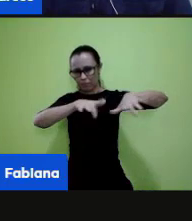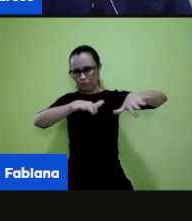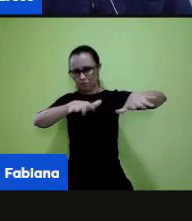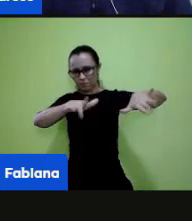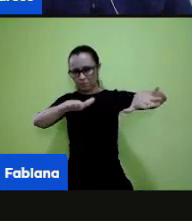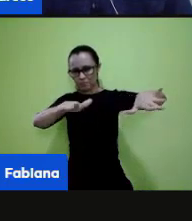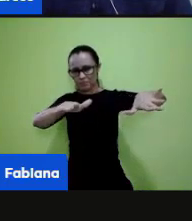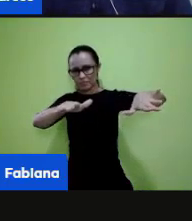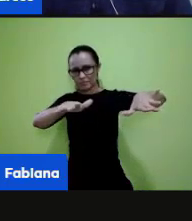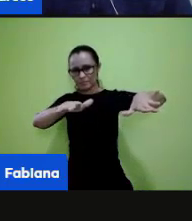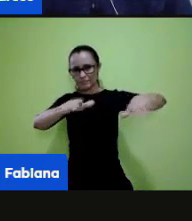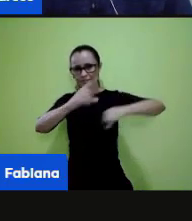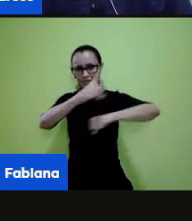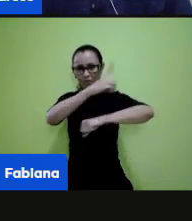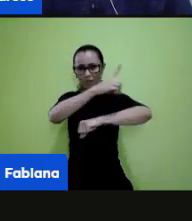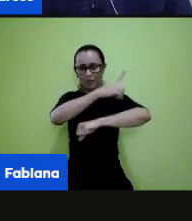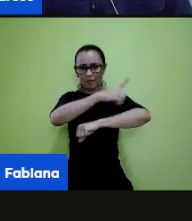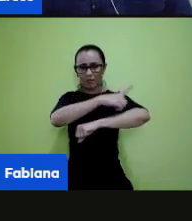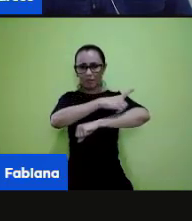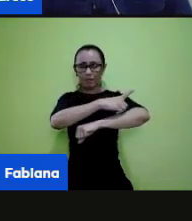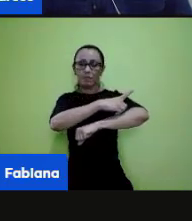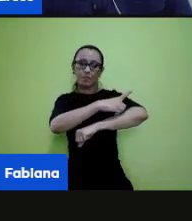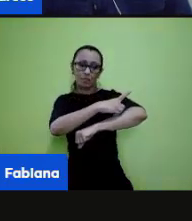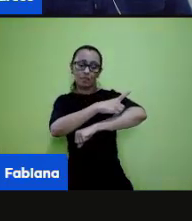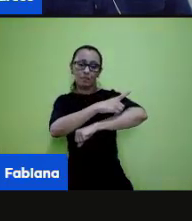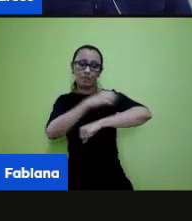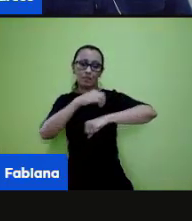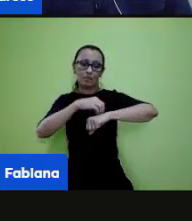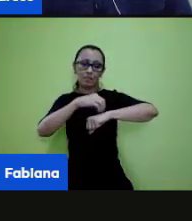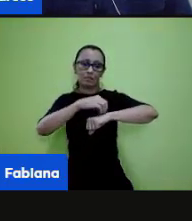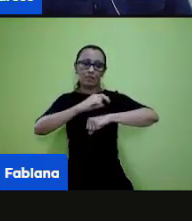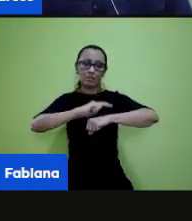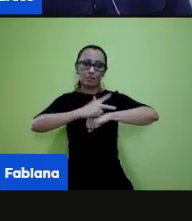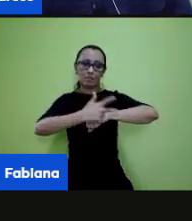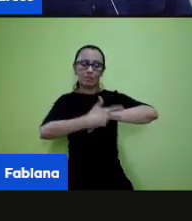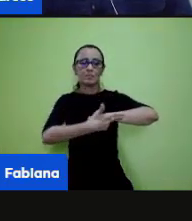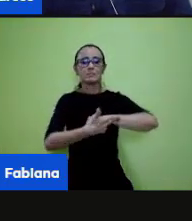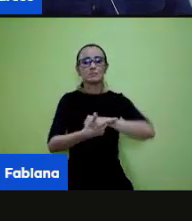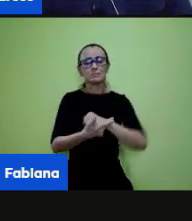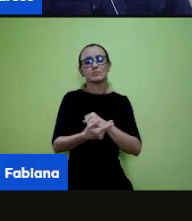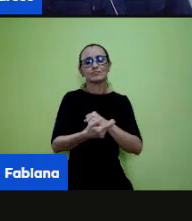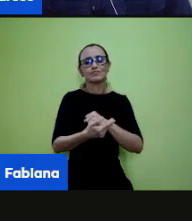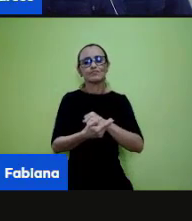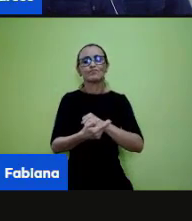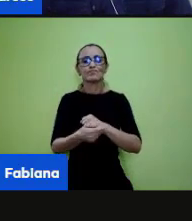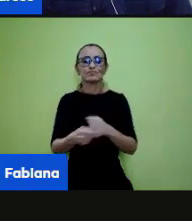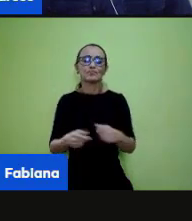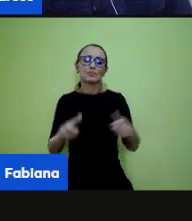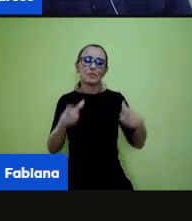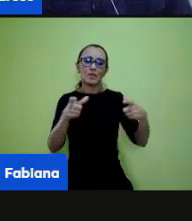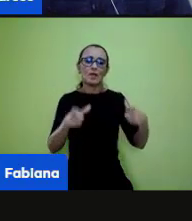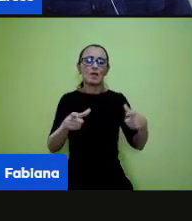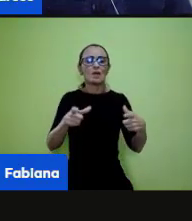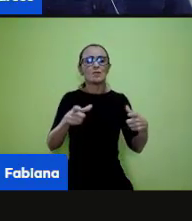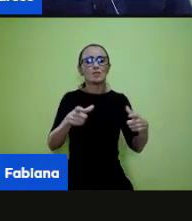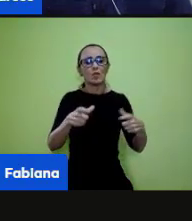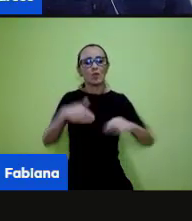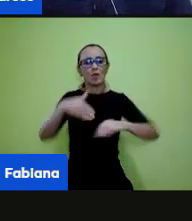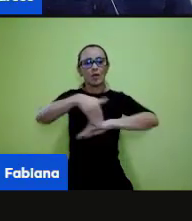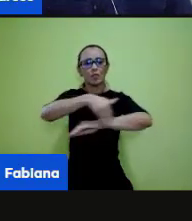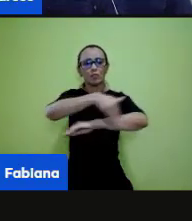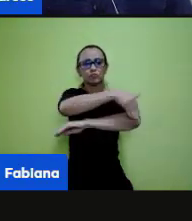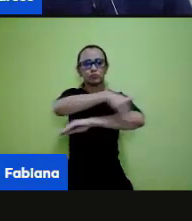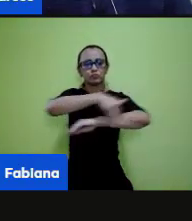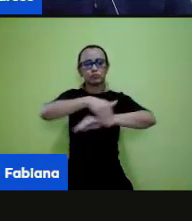chikungunya, que ele cobre os quarteirões. As notificações têm base no endereço do paciente e aí vai